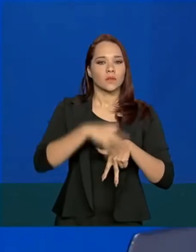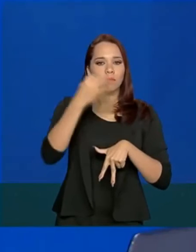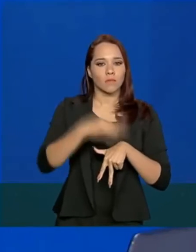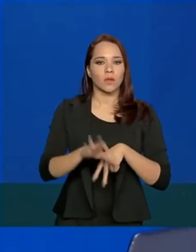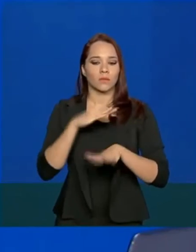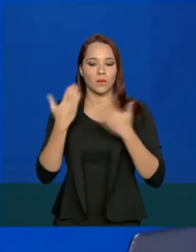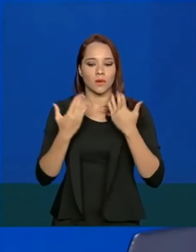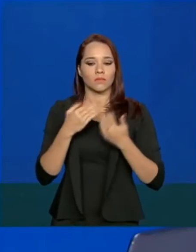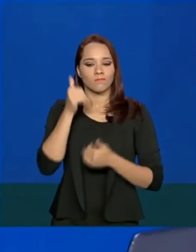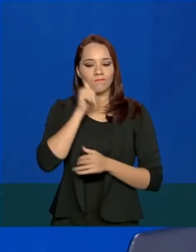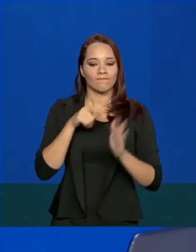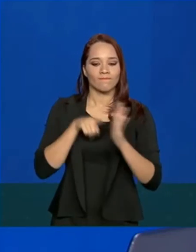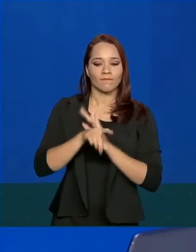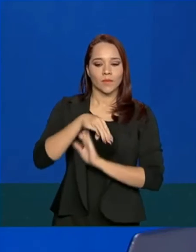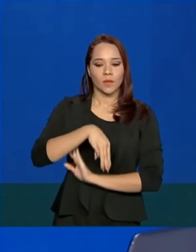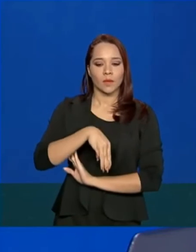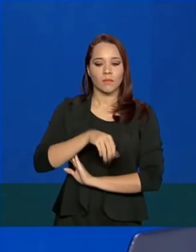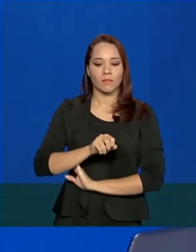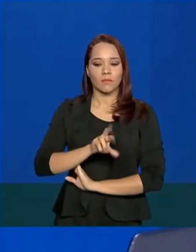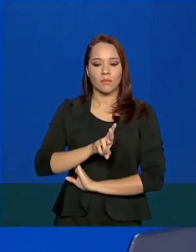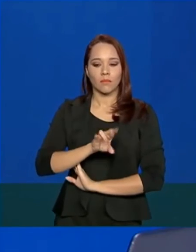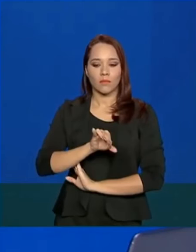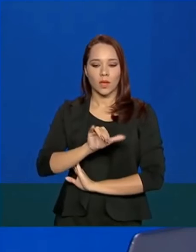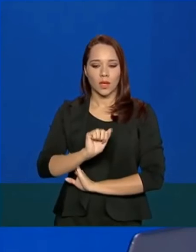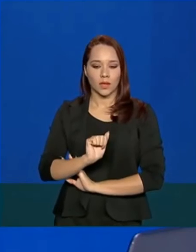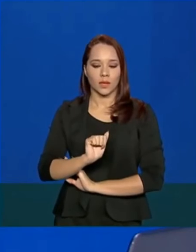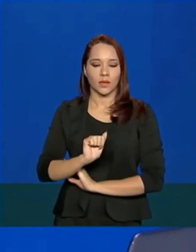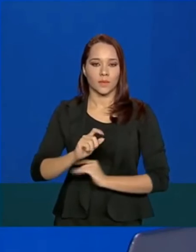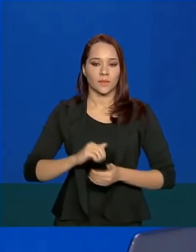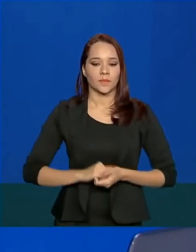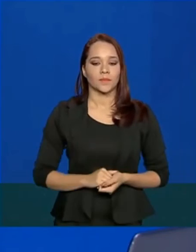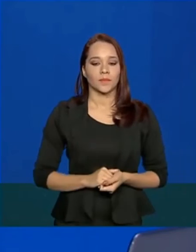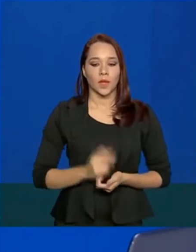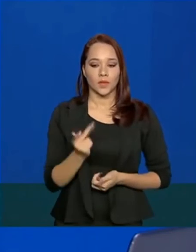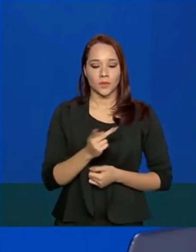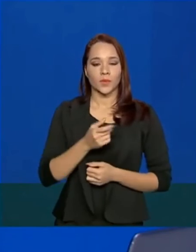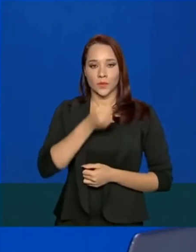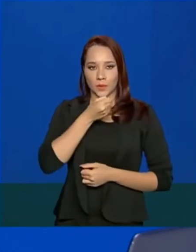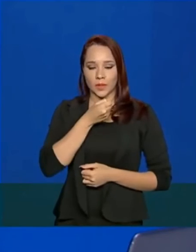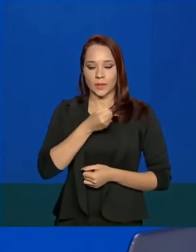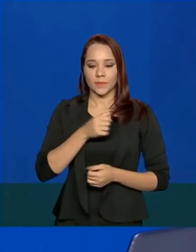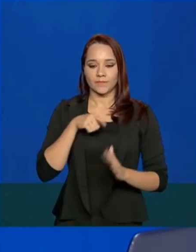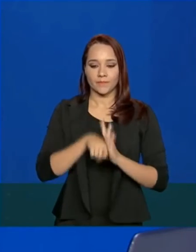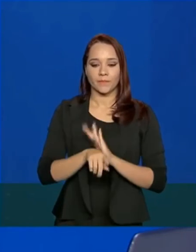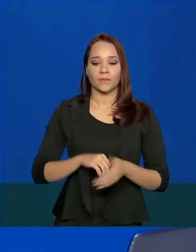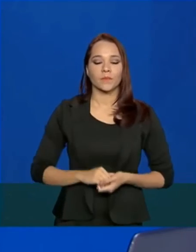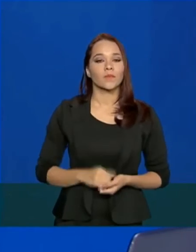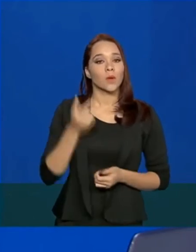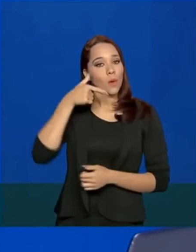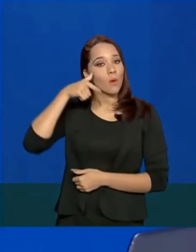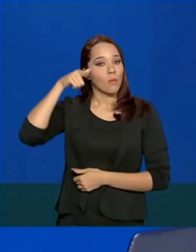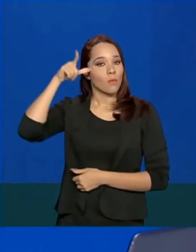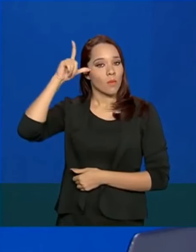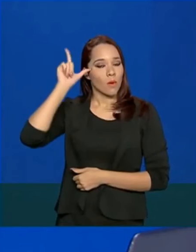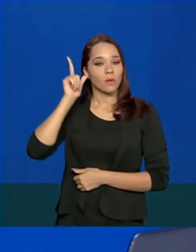da Maria Eduarda e Bruna Lima, do Correio Brasiliense, ambas jornalistas do Correio. Ontem, o diretor